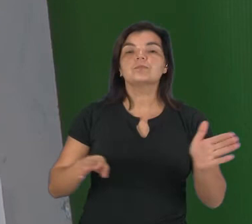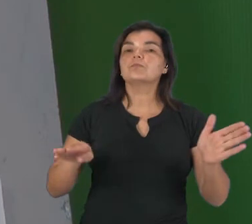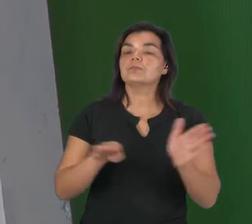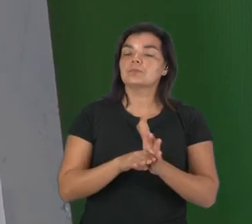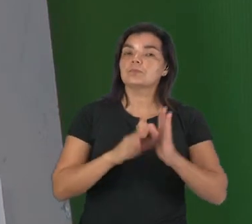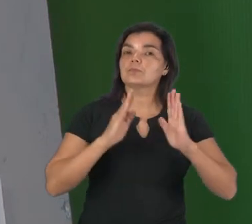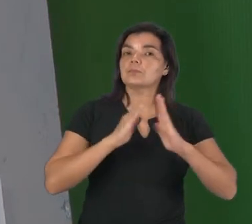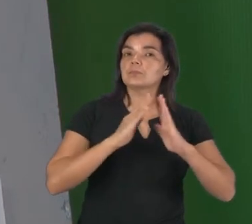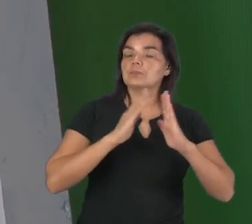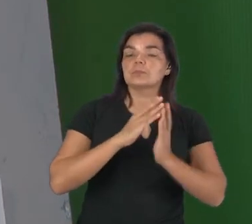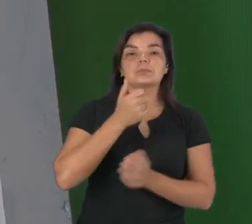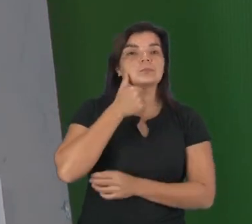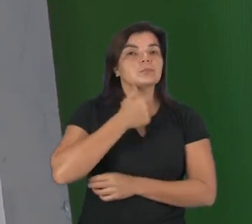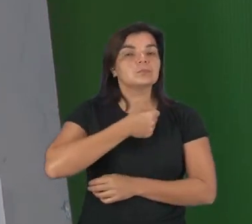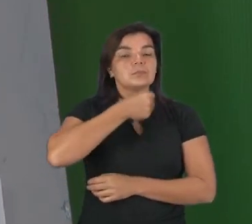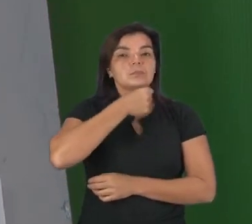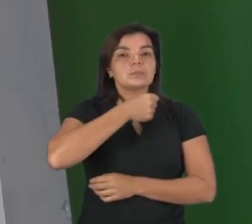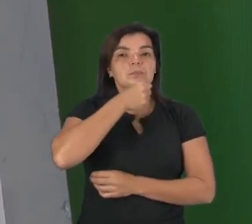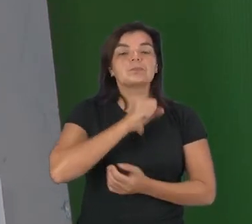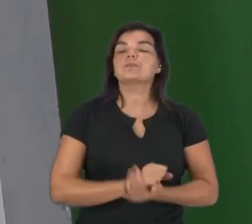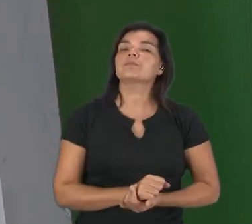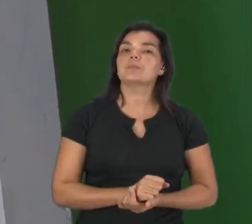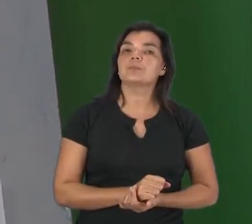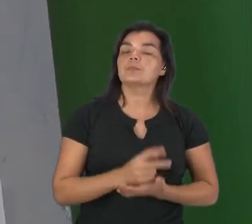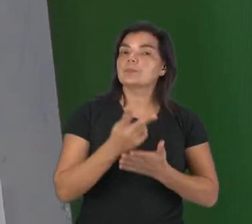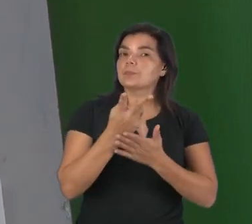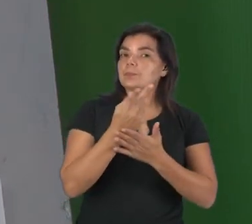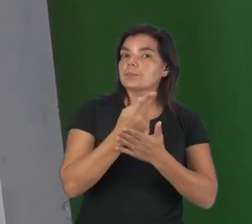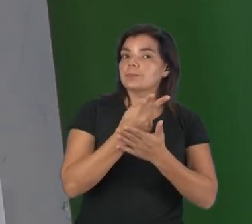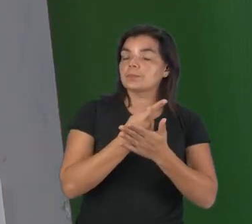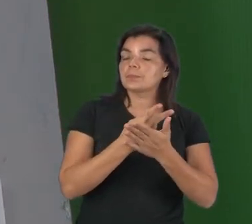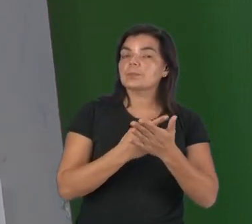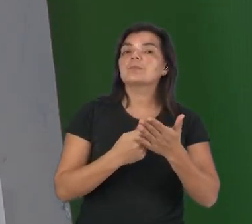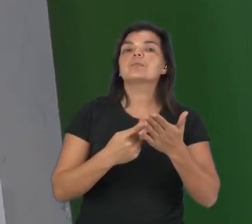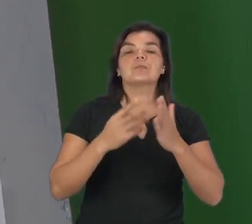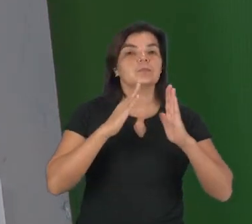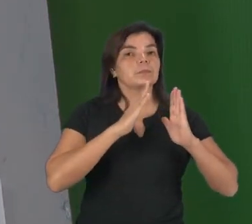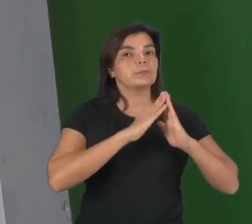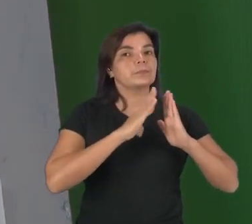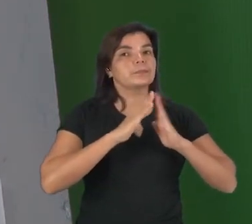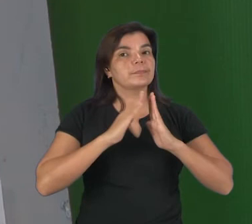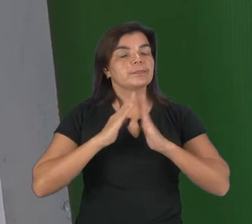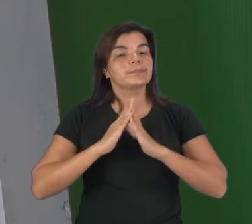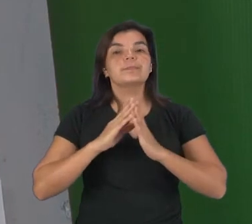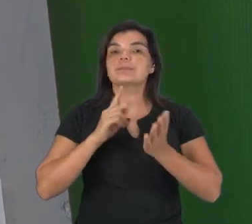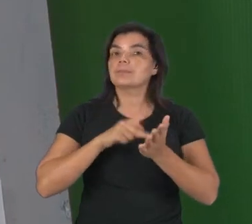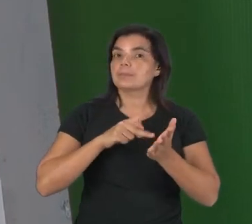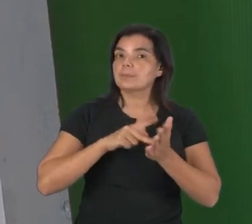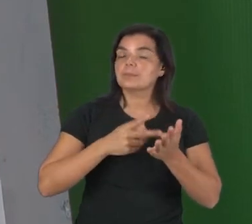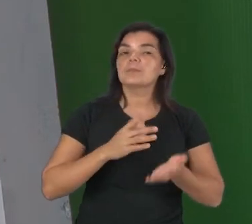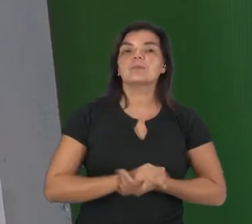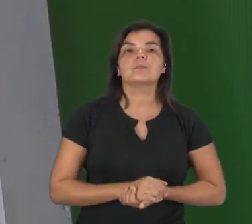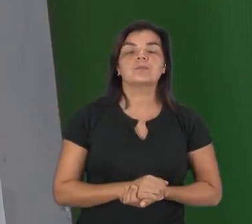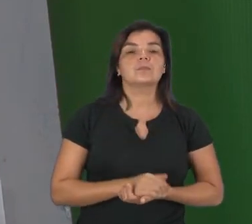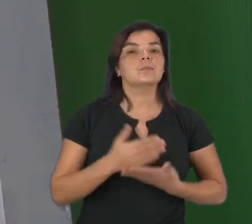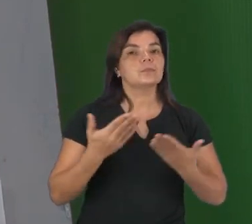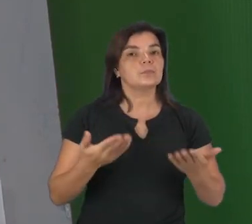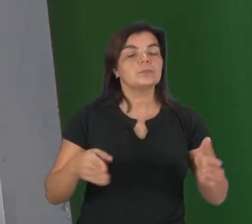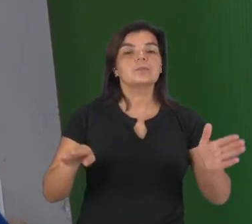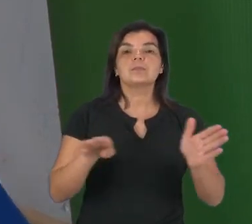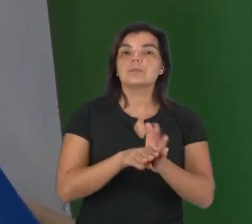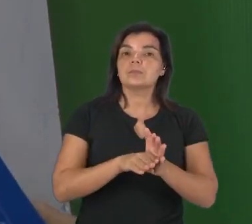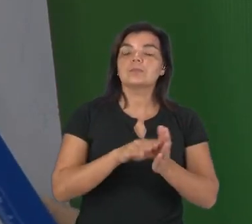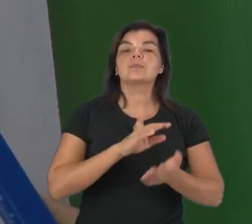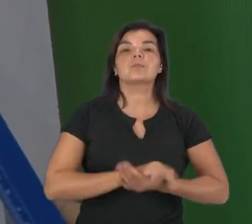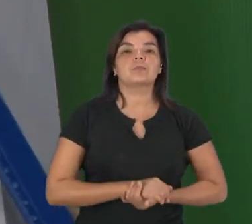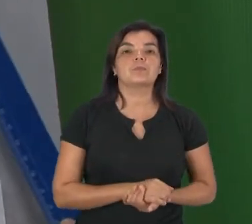casa da vovó, elas desenharam mais casinhas, não é? Até